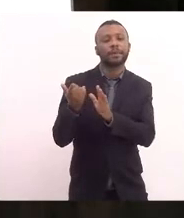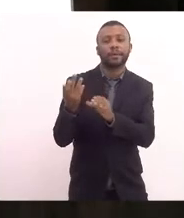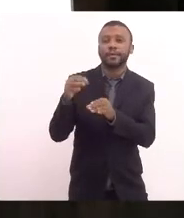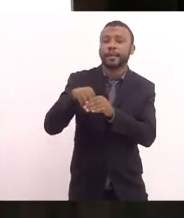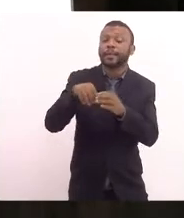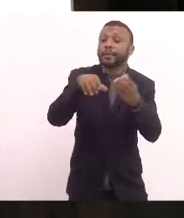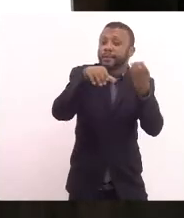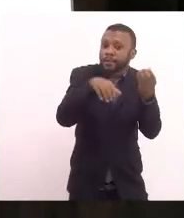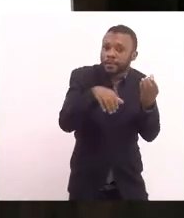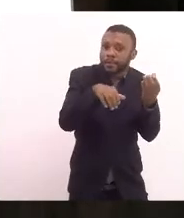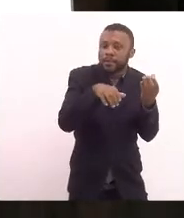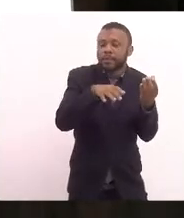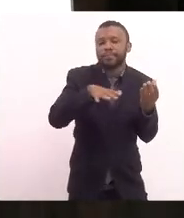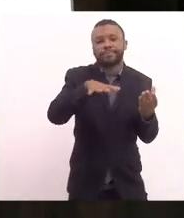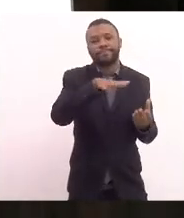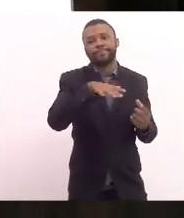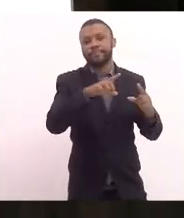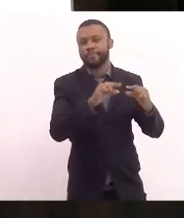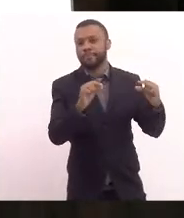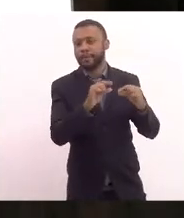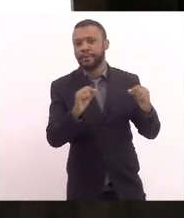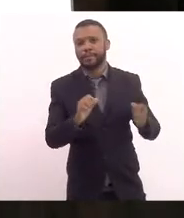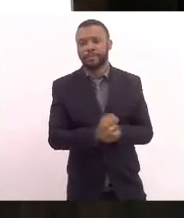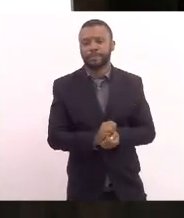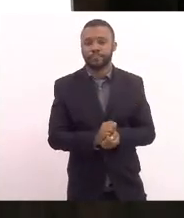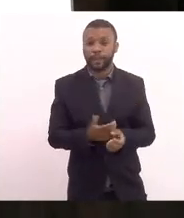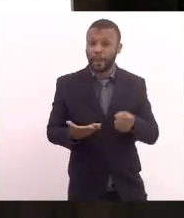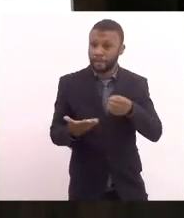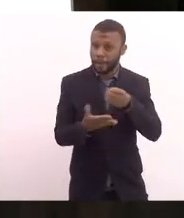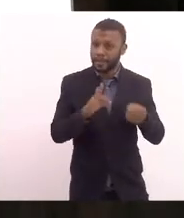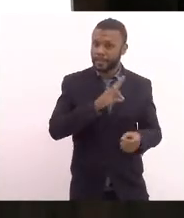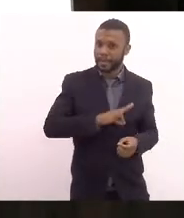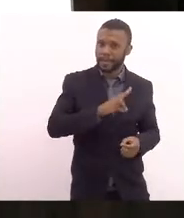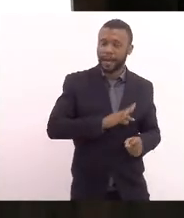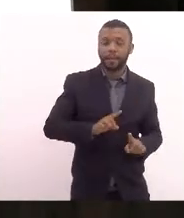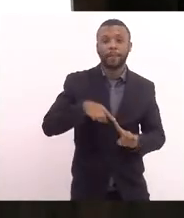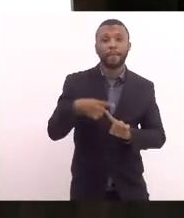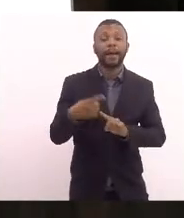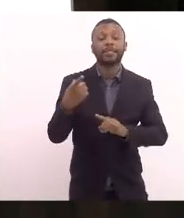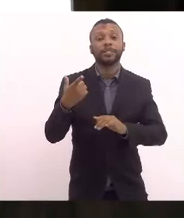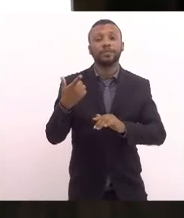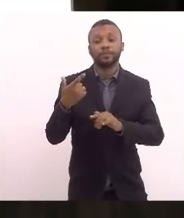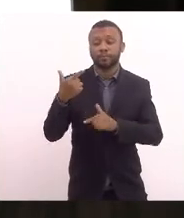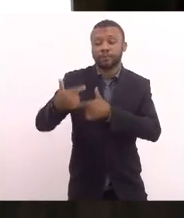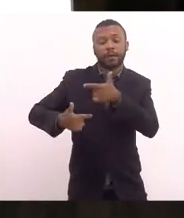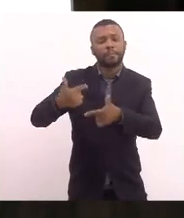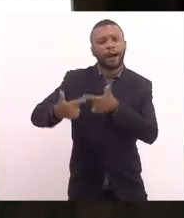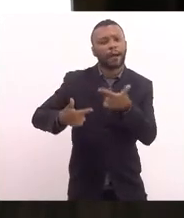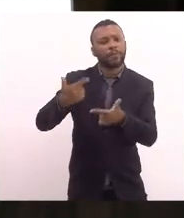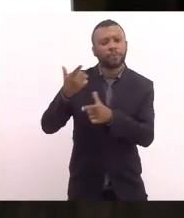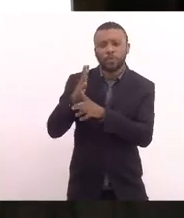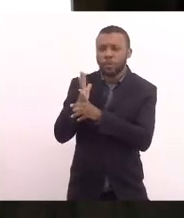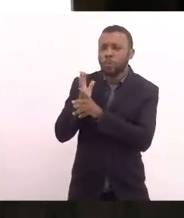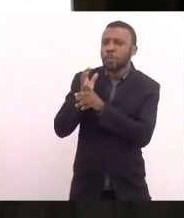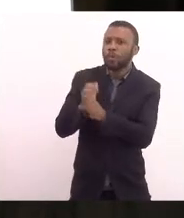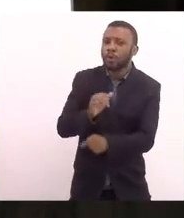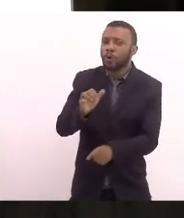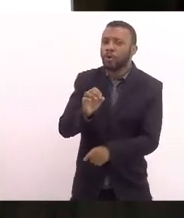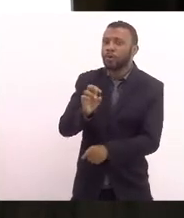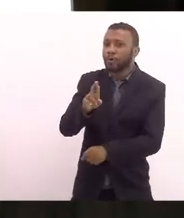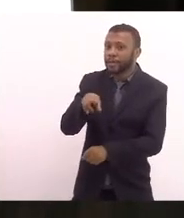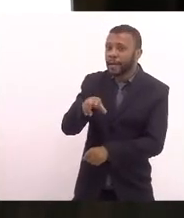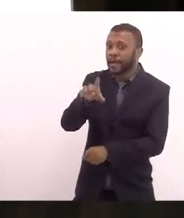naquela casa de leis. Piso e jornada. A gente tem, e consegui isso junto